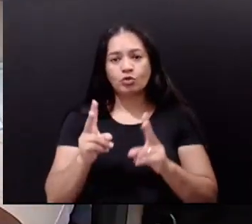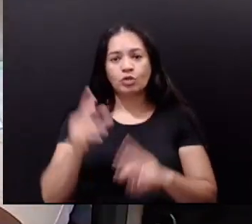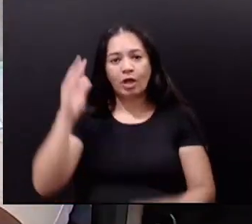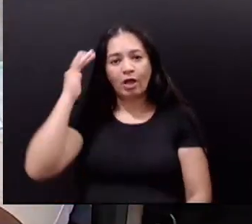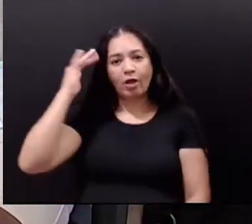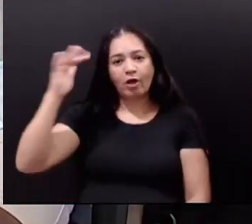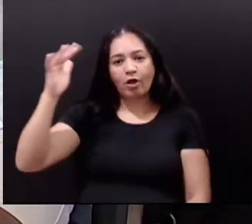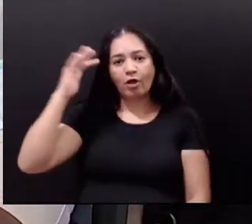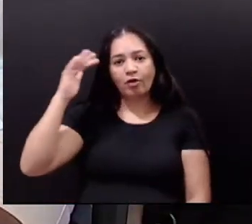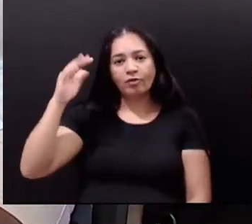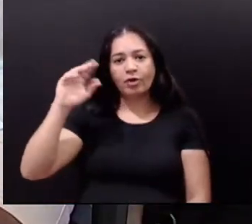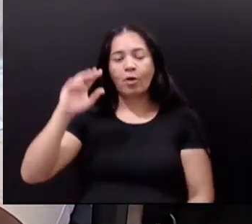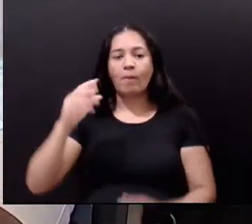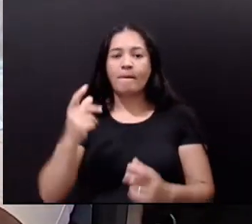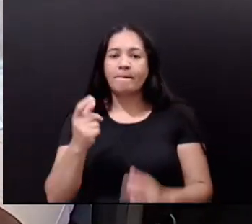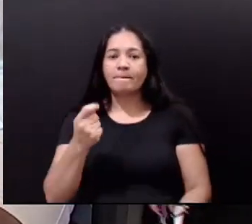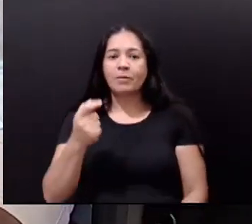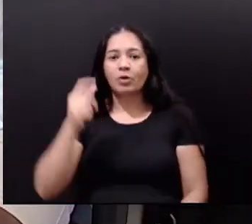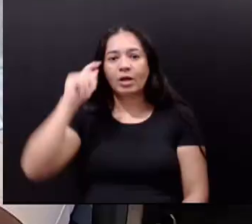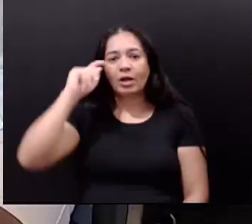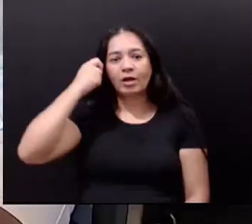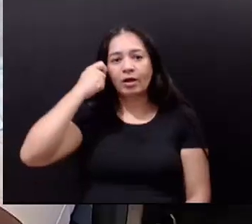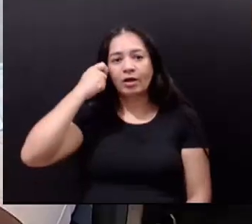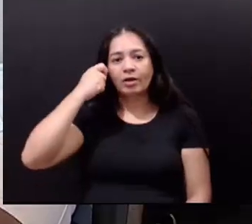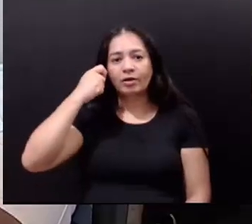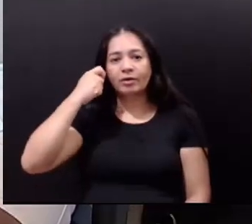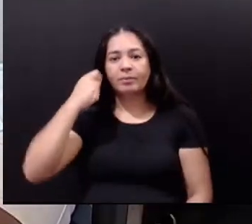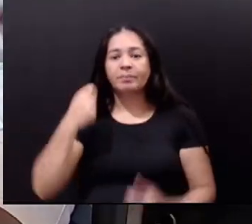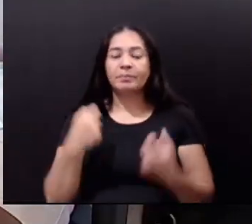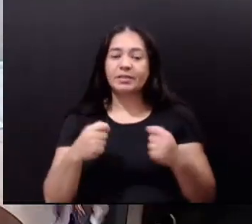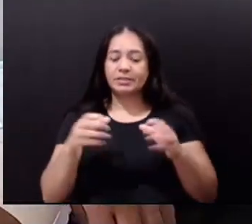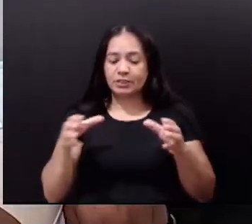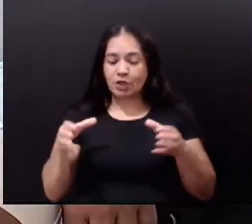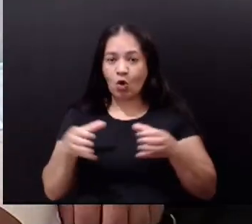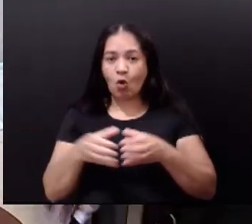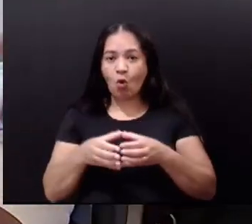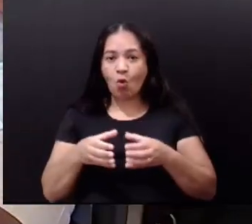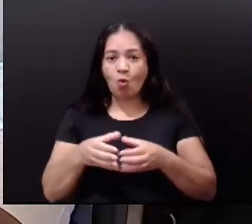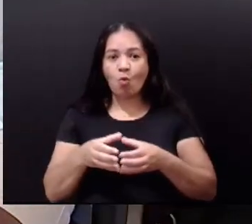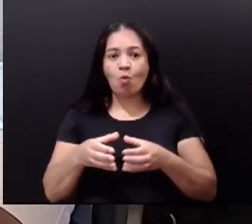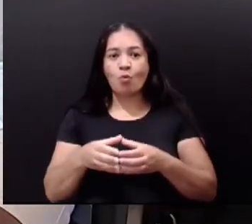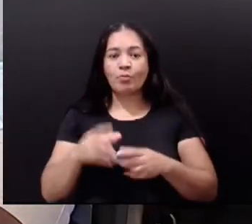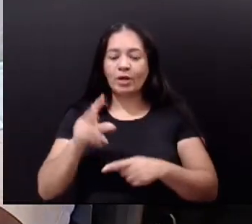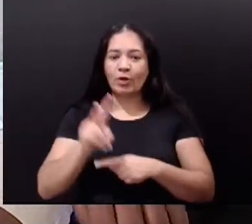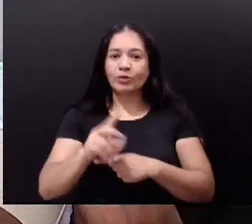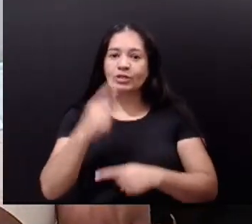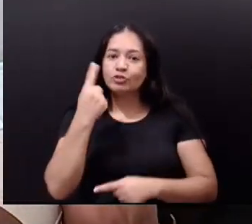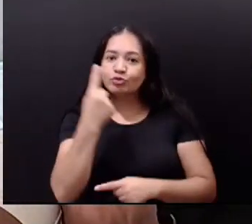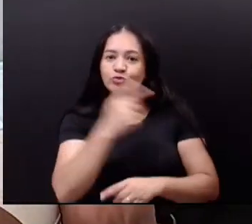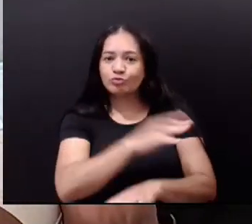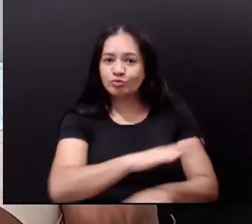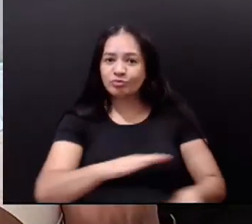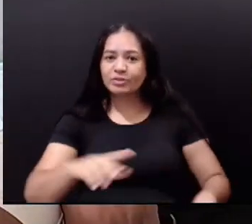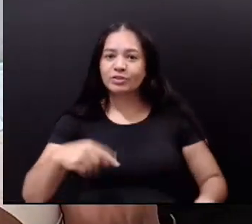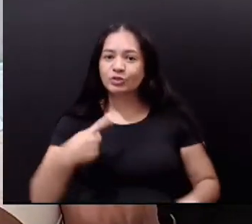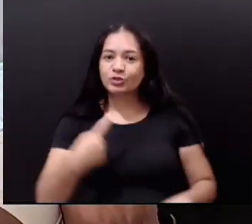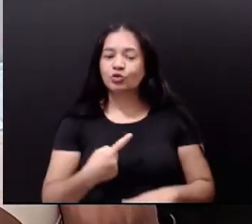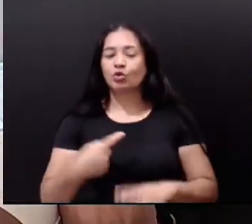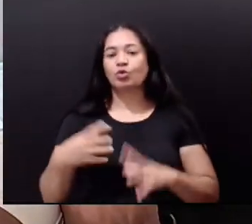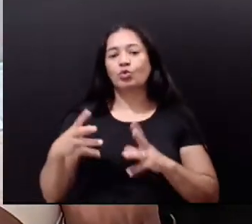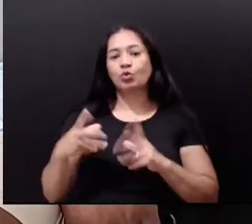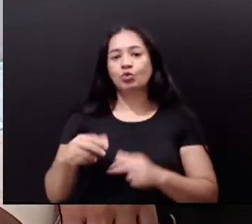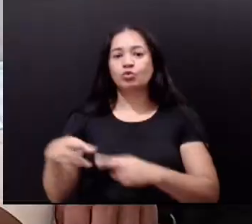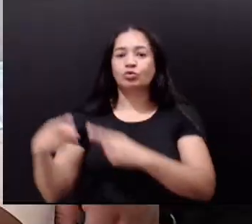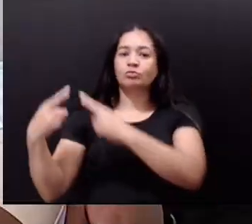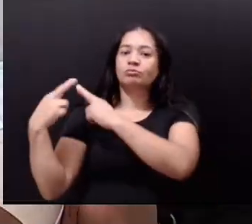que é preciso de uma aldeia para poder cuidar de uma criança. Então todos são responsáveis por essa criança. Sim. Então